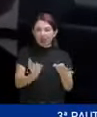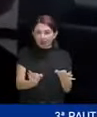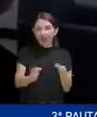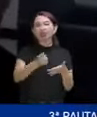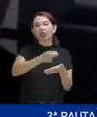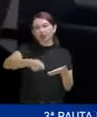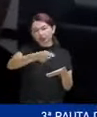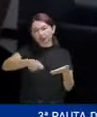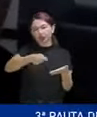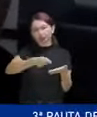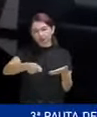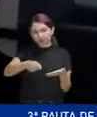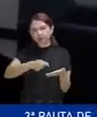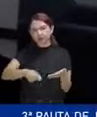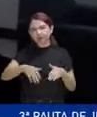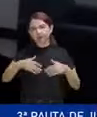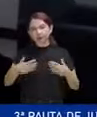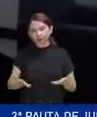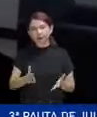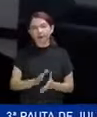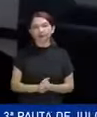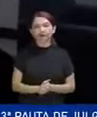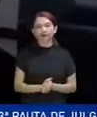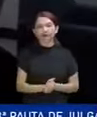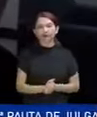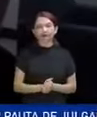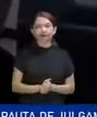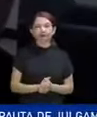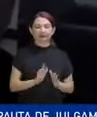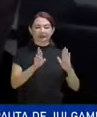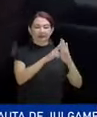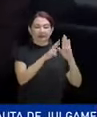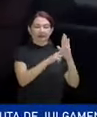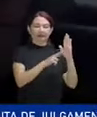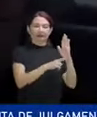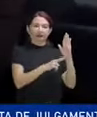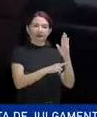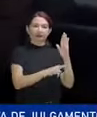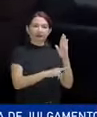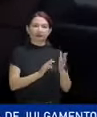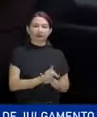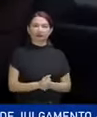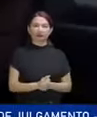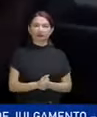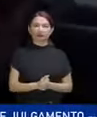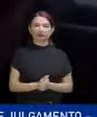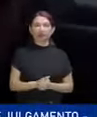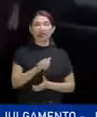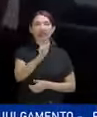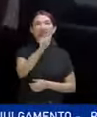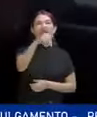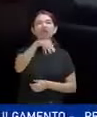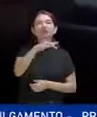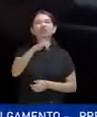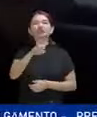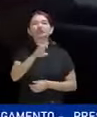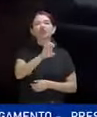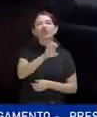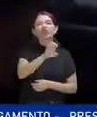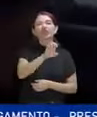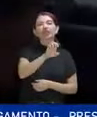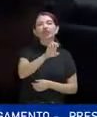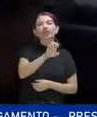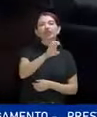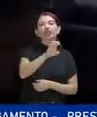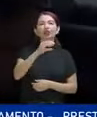escrita. E no caso de se taxar um gasto de antieconômico,